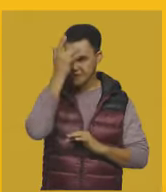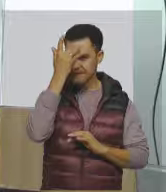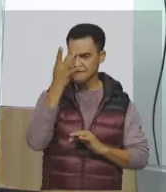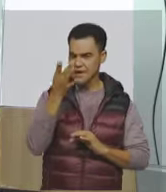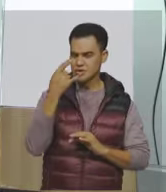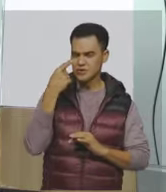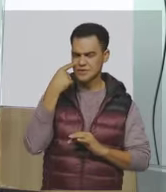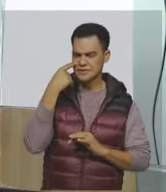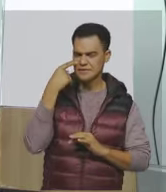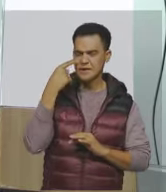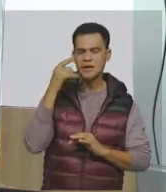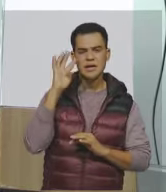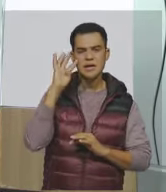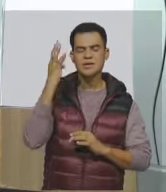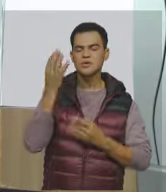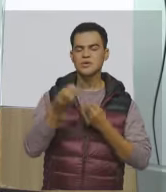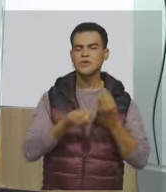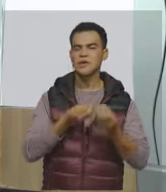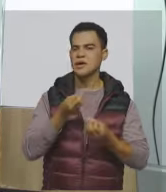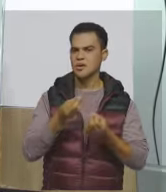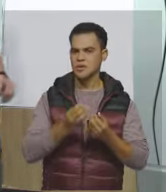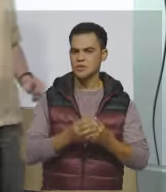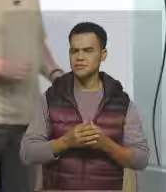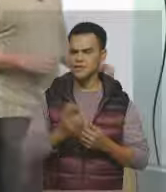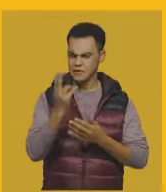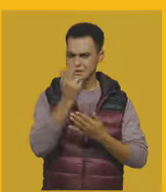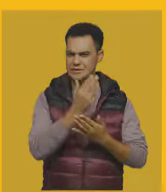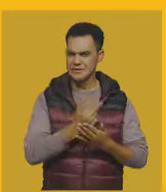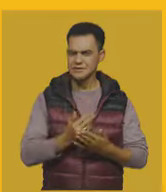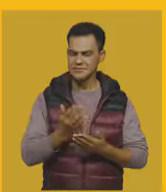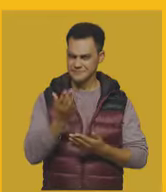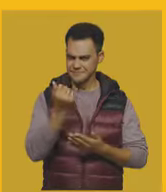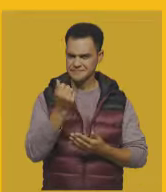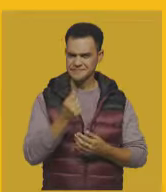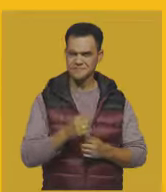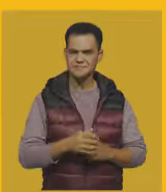vai resolver esse exercício, tá bom? Então, vamos aqui.